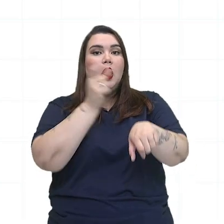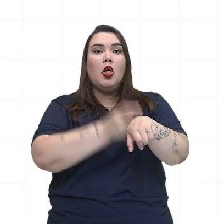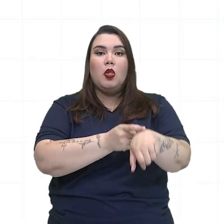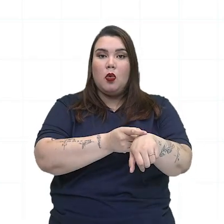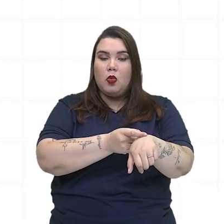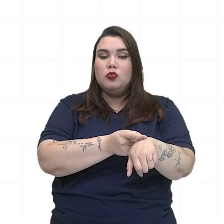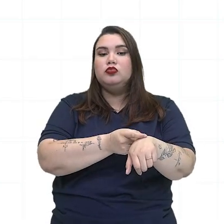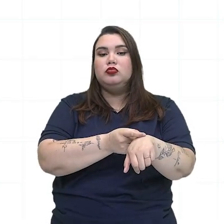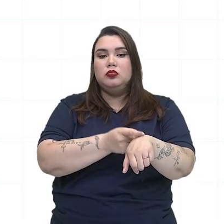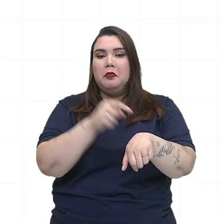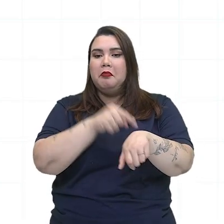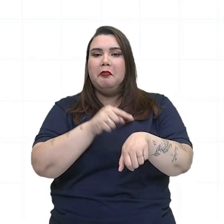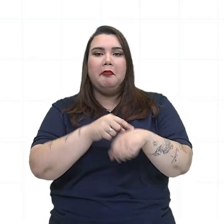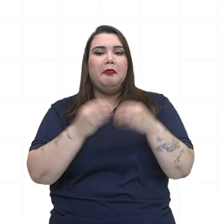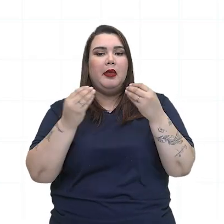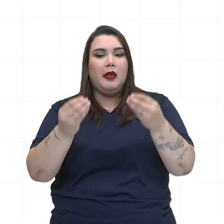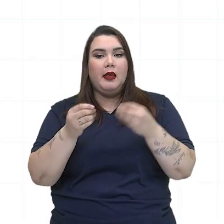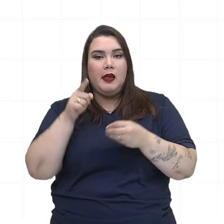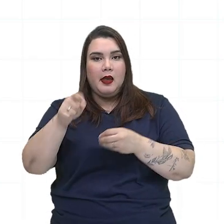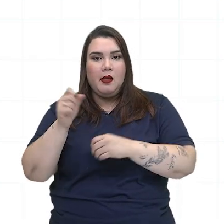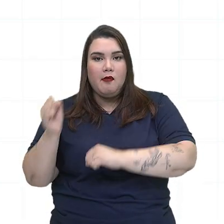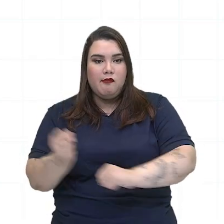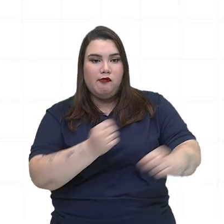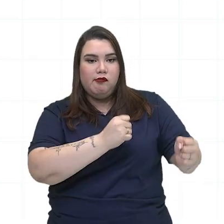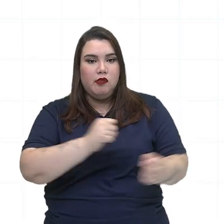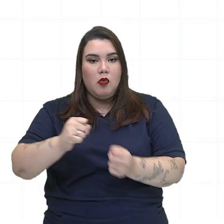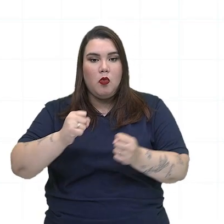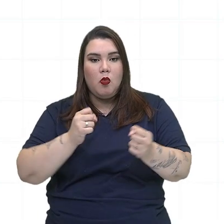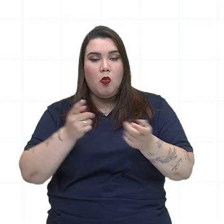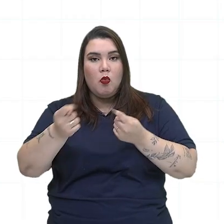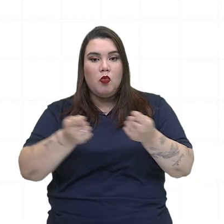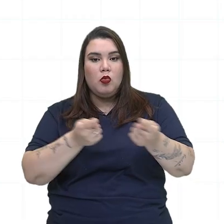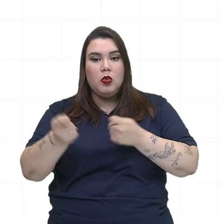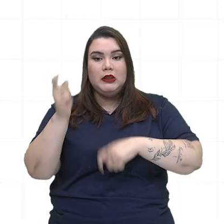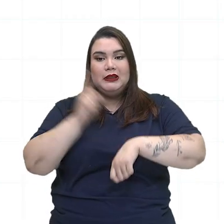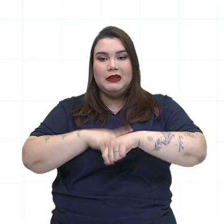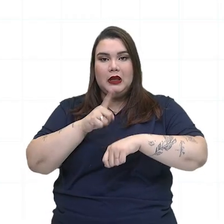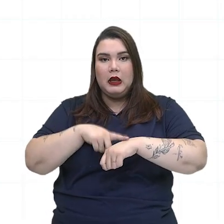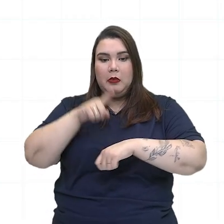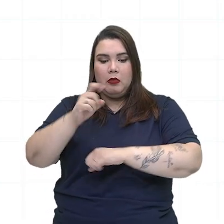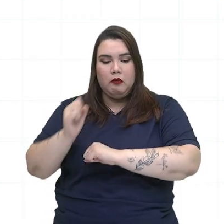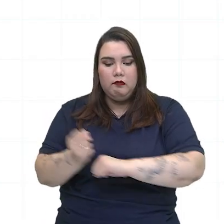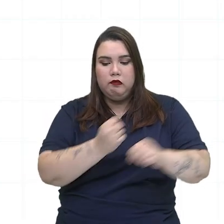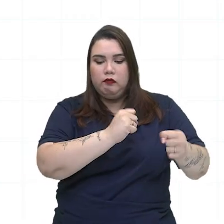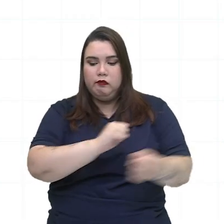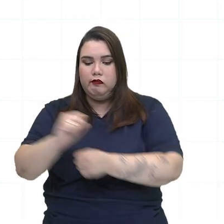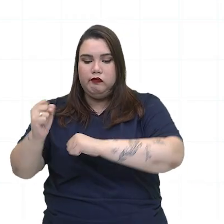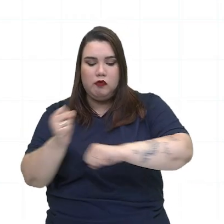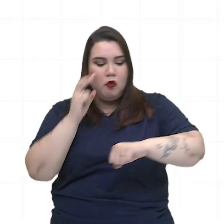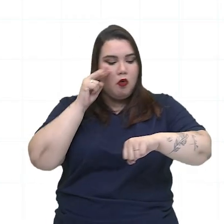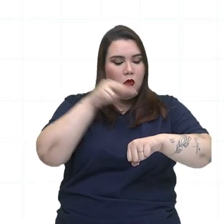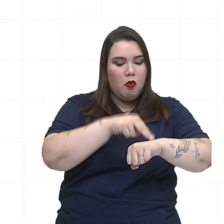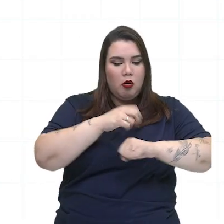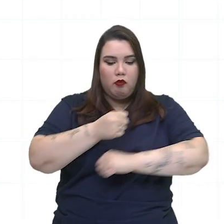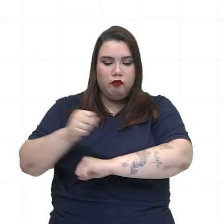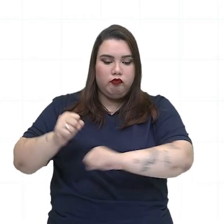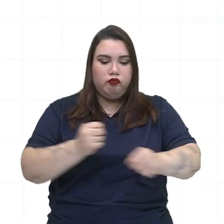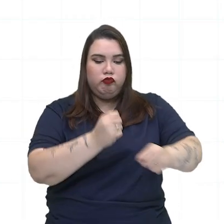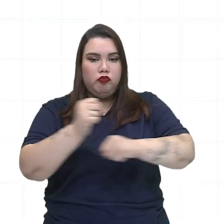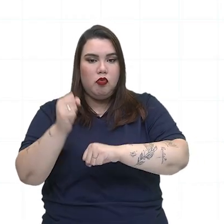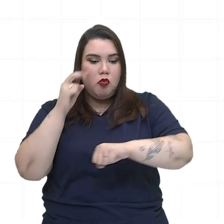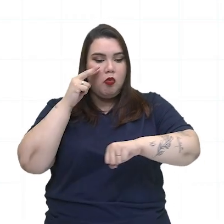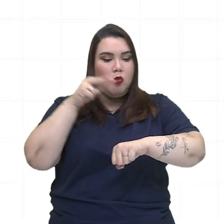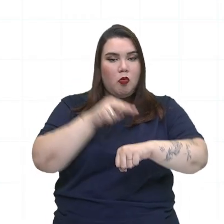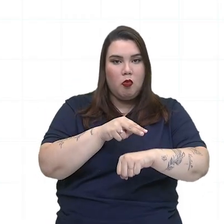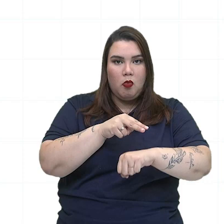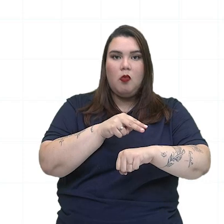os varredores controlarem a quantidade de tempo que passam varrendo a pista, ou seja, mudando ali a direção ou fazendo